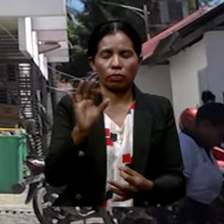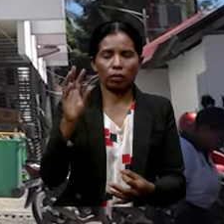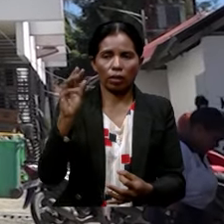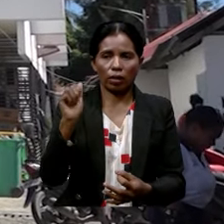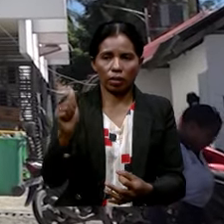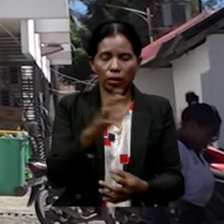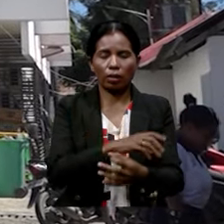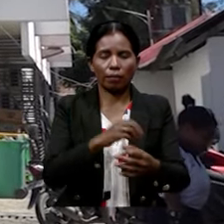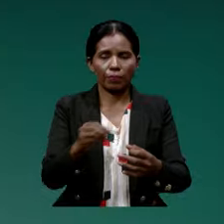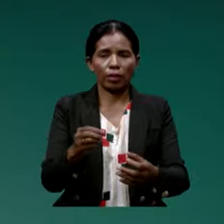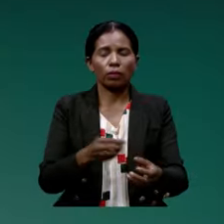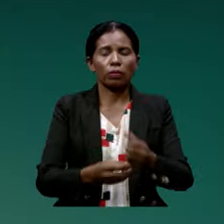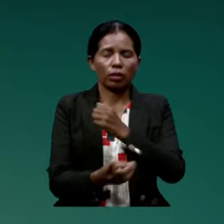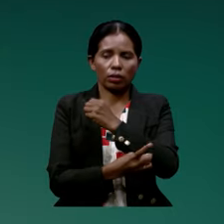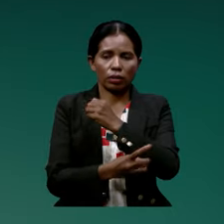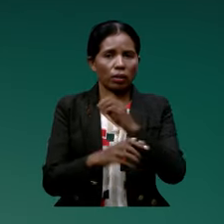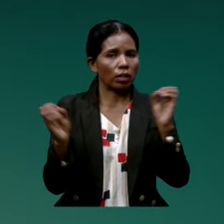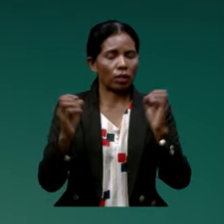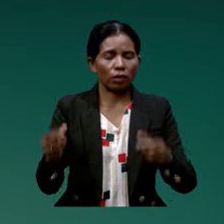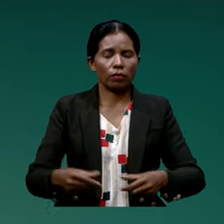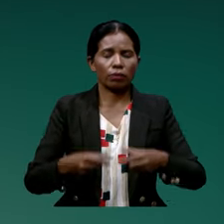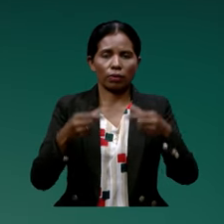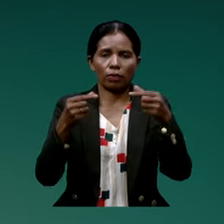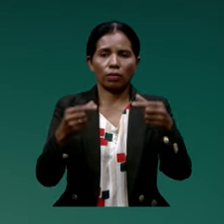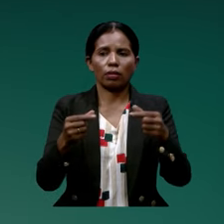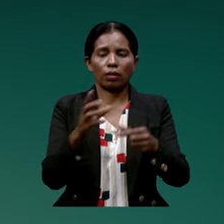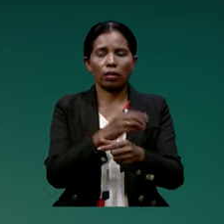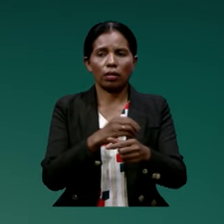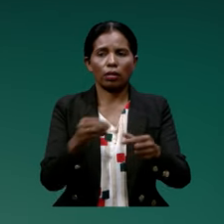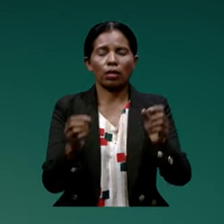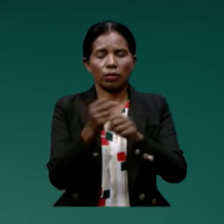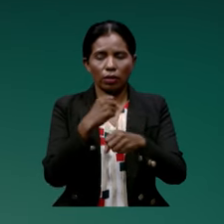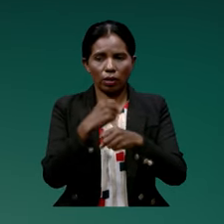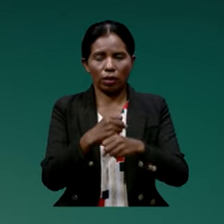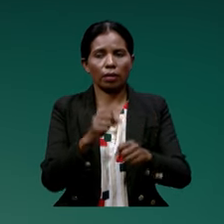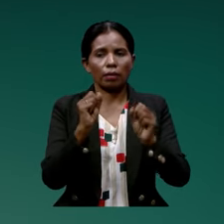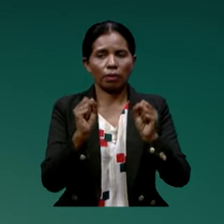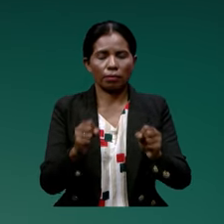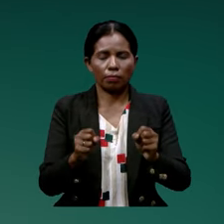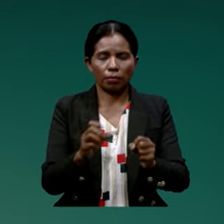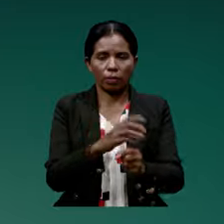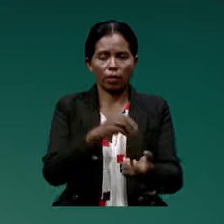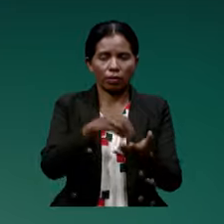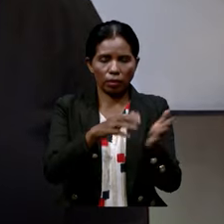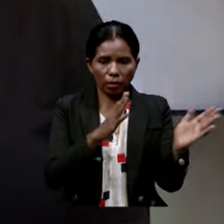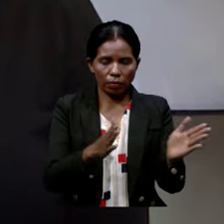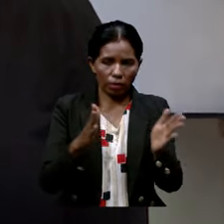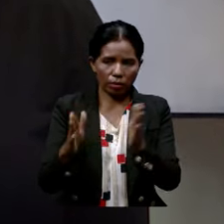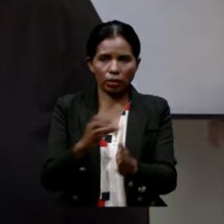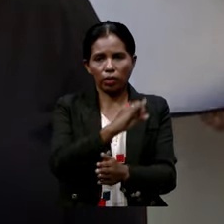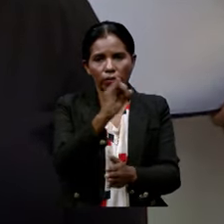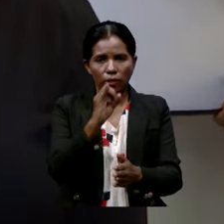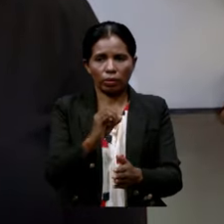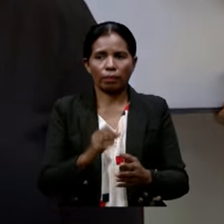uma sanção disciplinar, no lafo ona serviço ba membro refere a Tohalo, no ne bele concentra ba processo